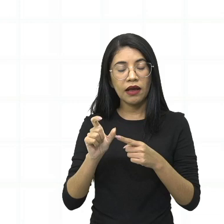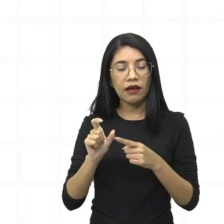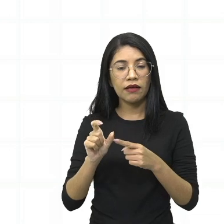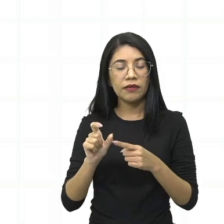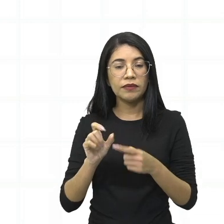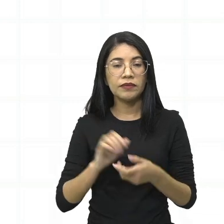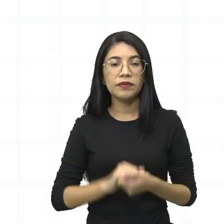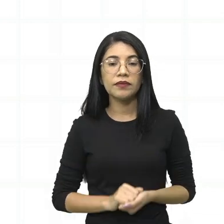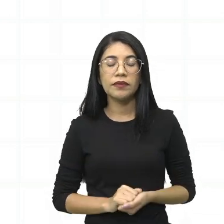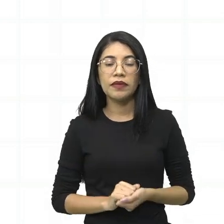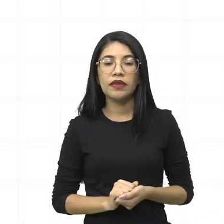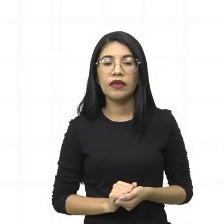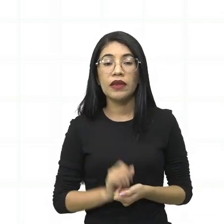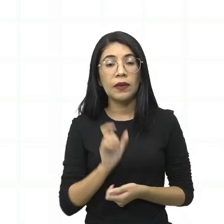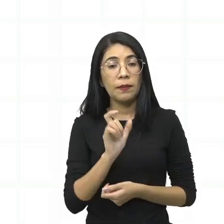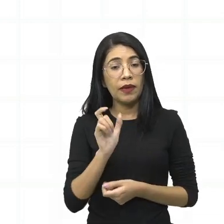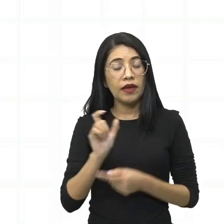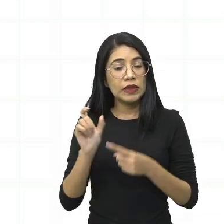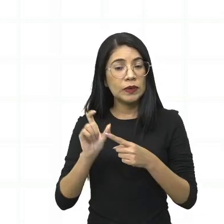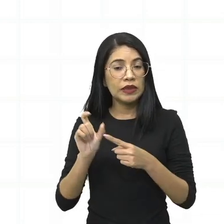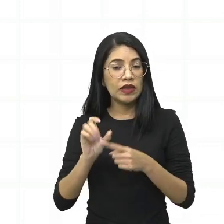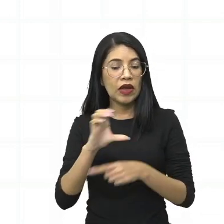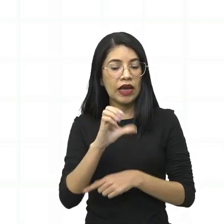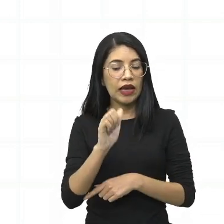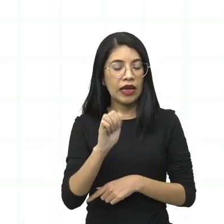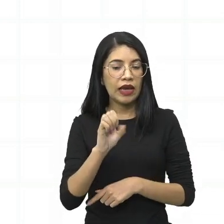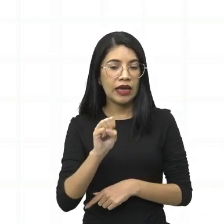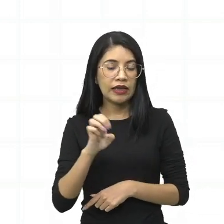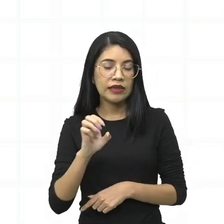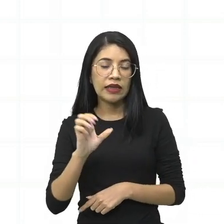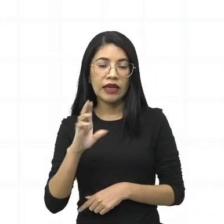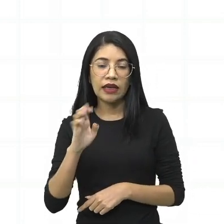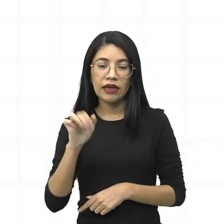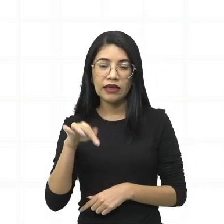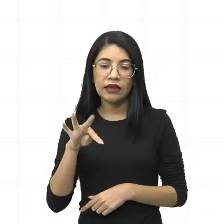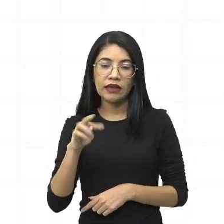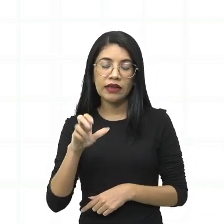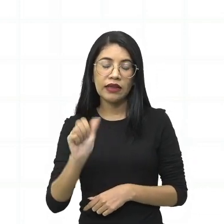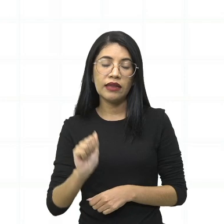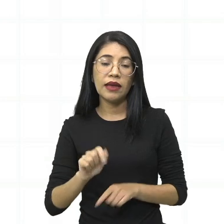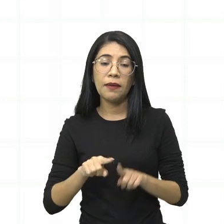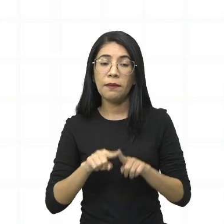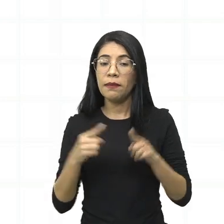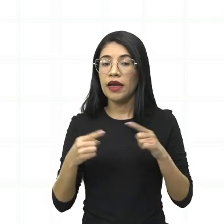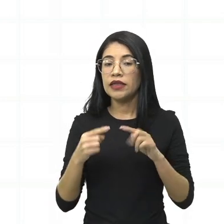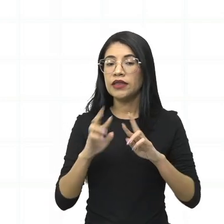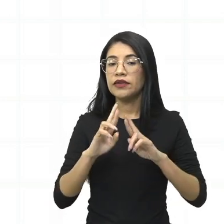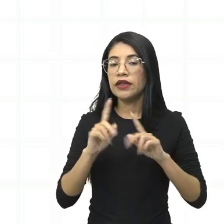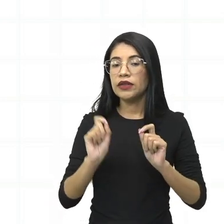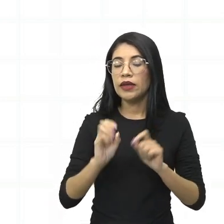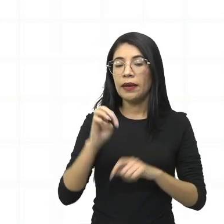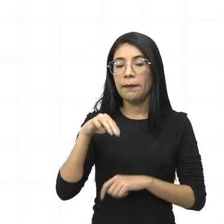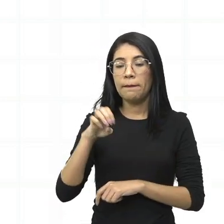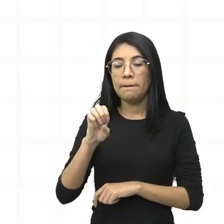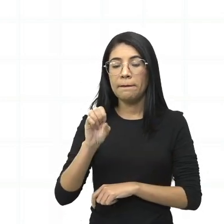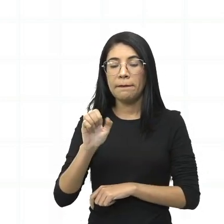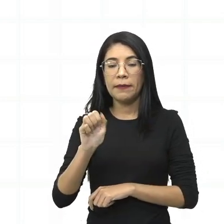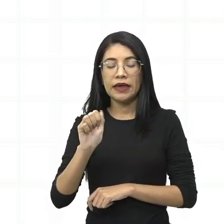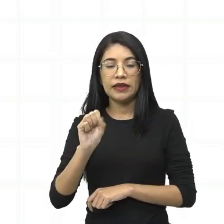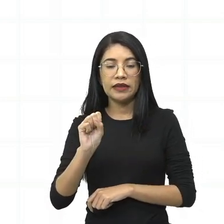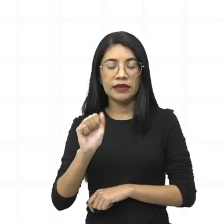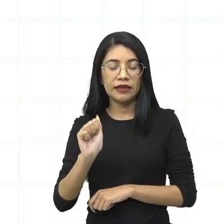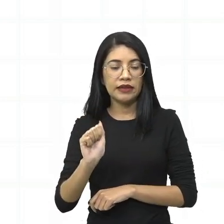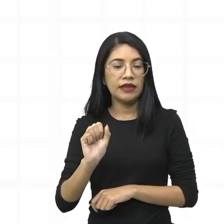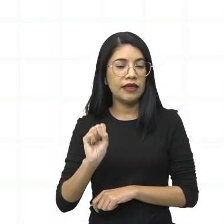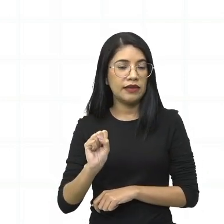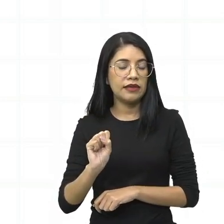singular. Ou, desculpa, elas serão palavras no singular e não no plural. Diferente de eu dizer assim, mesas, né? Se eu disser mesas. Então, mesas,